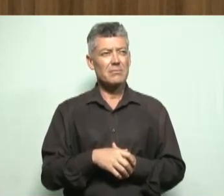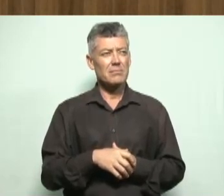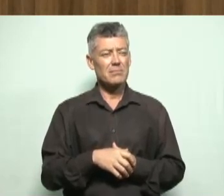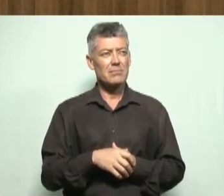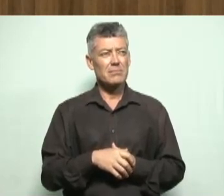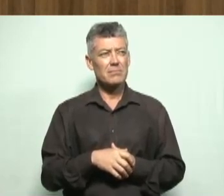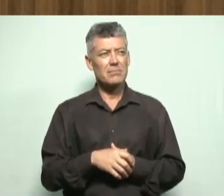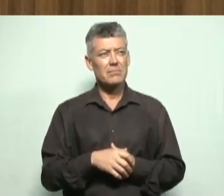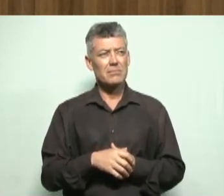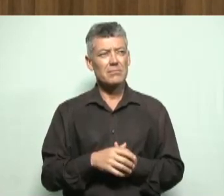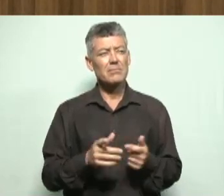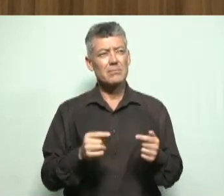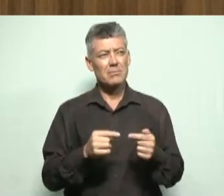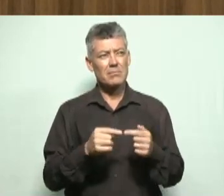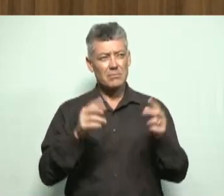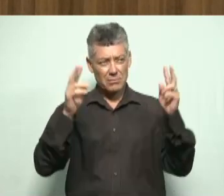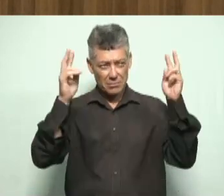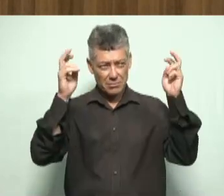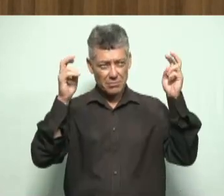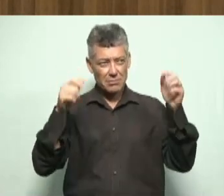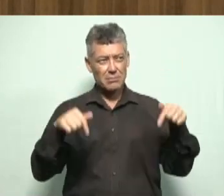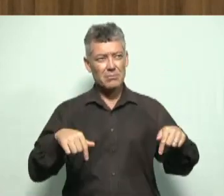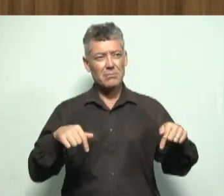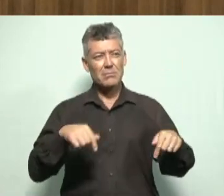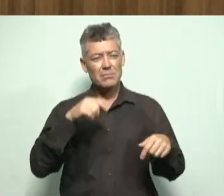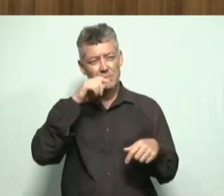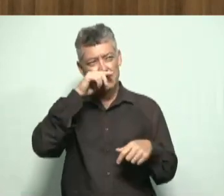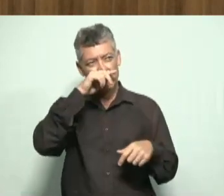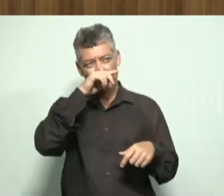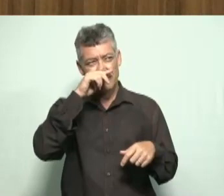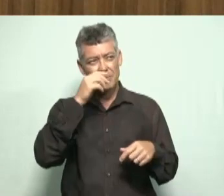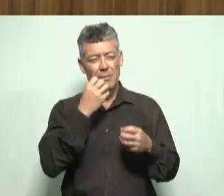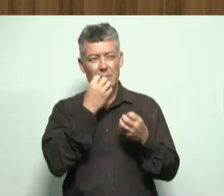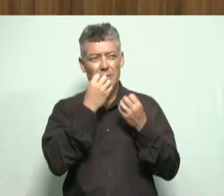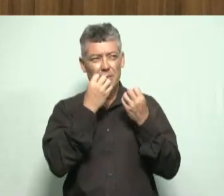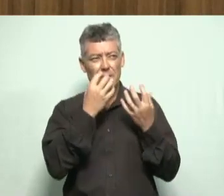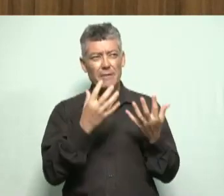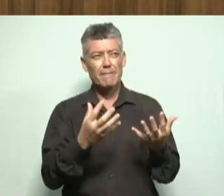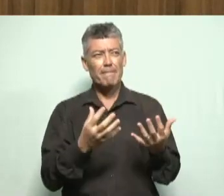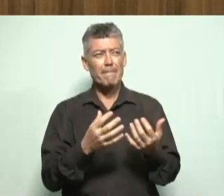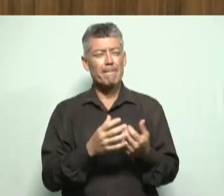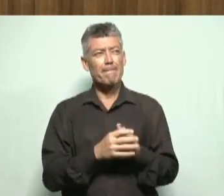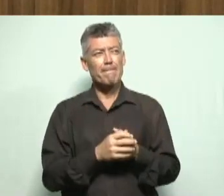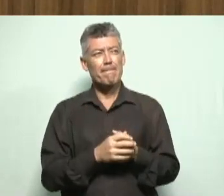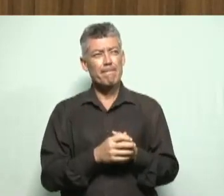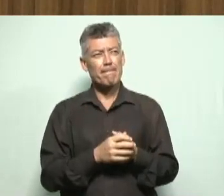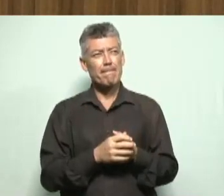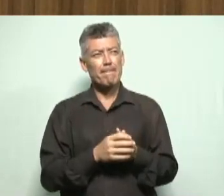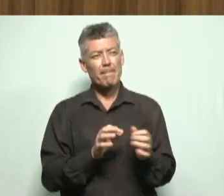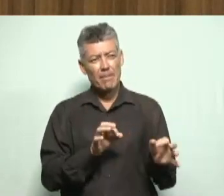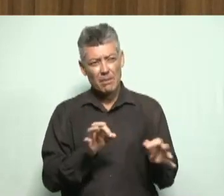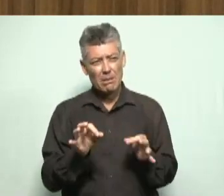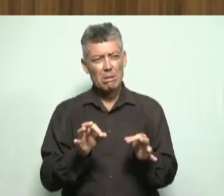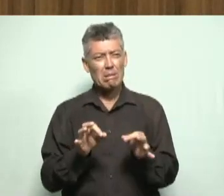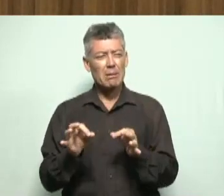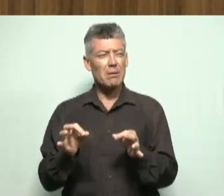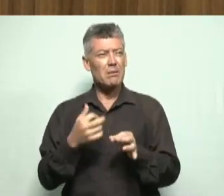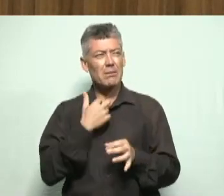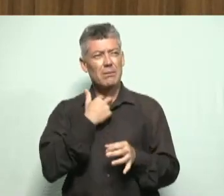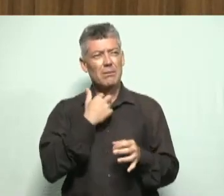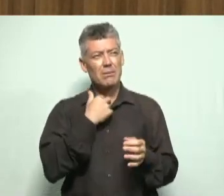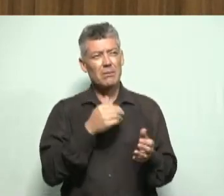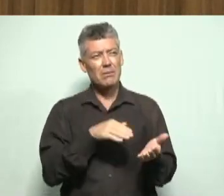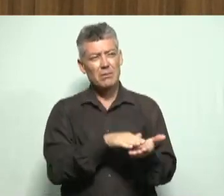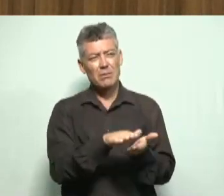em relação a esse tema que nós estamos nos pronunciando aqui, eu inclusive estamos preparando uma série de requerimentos